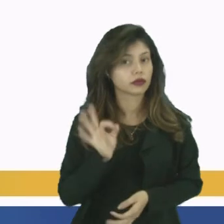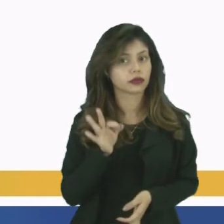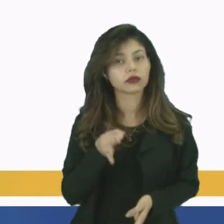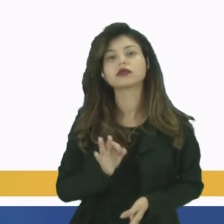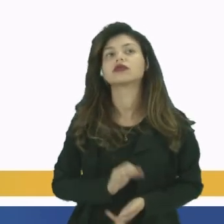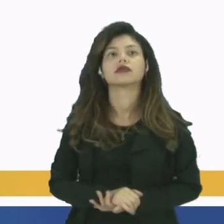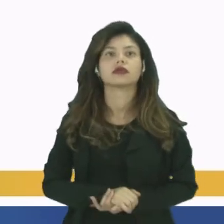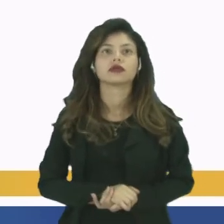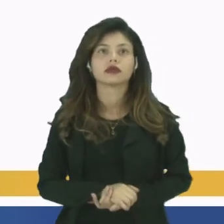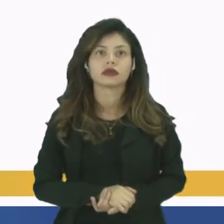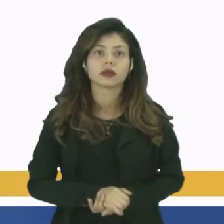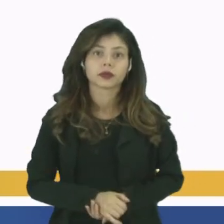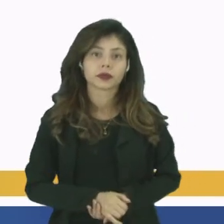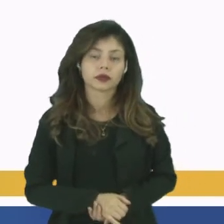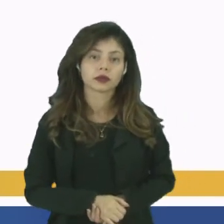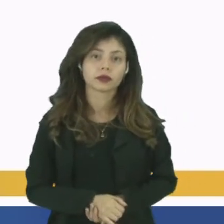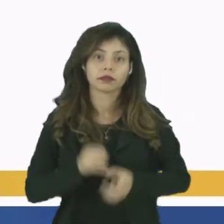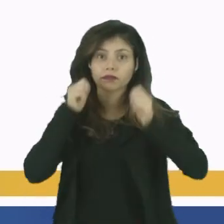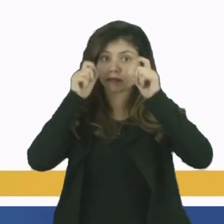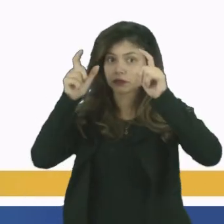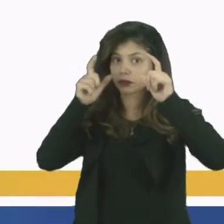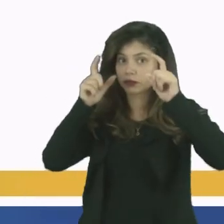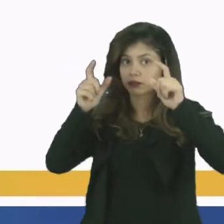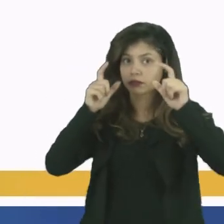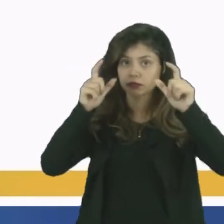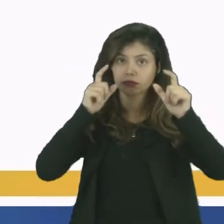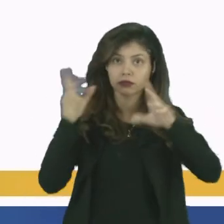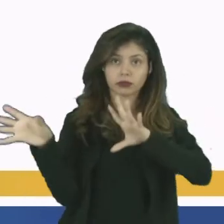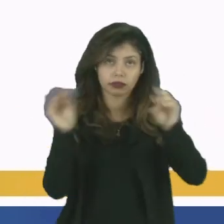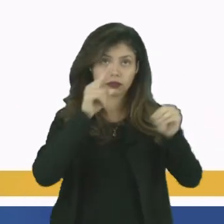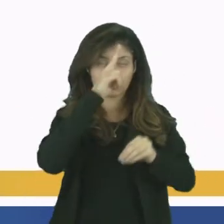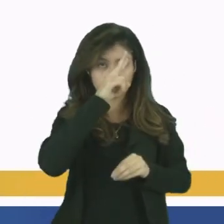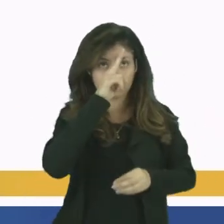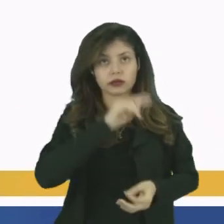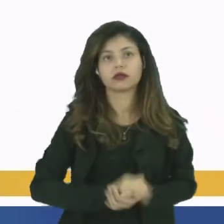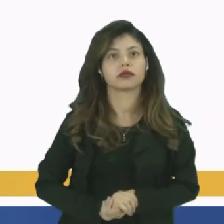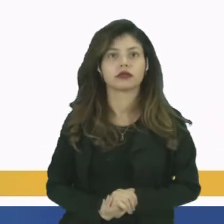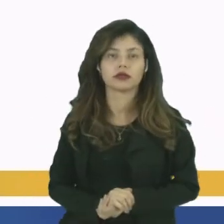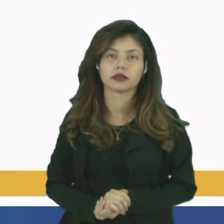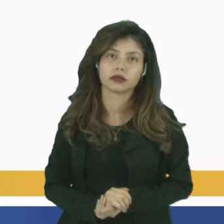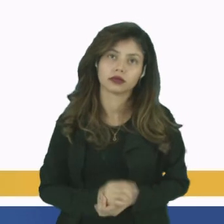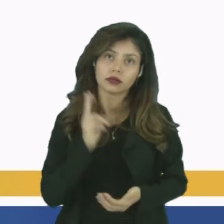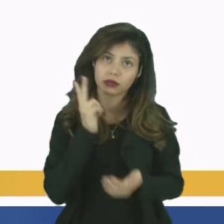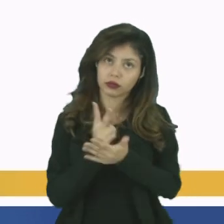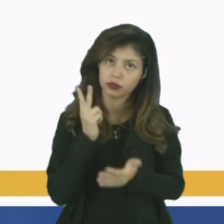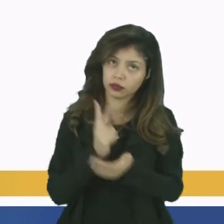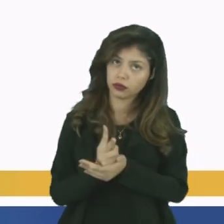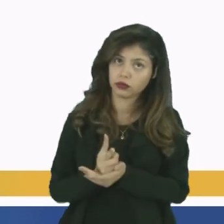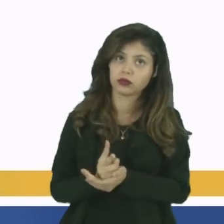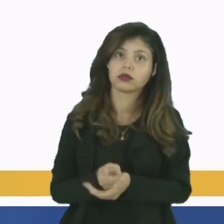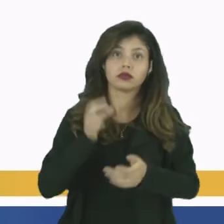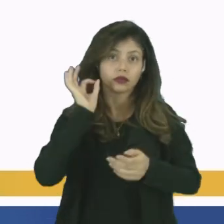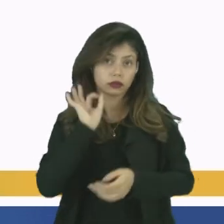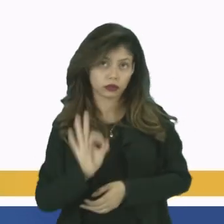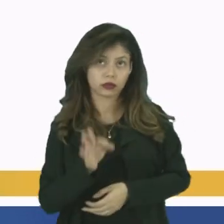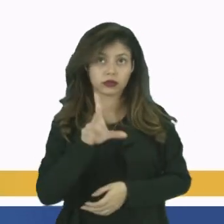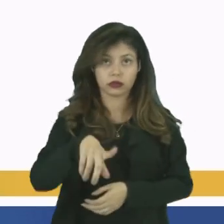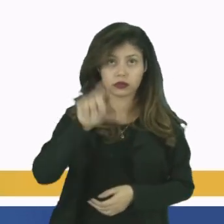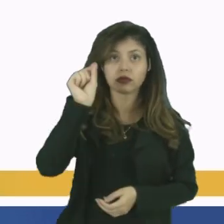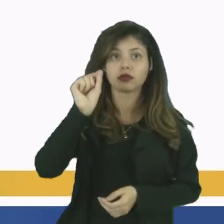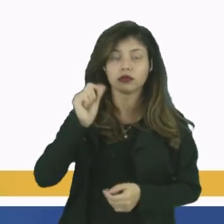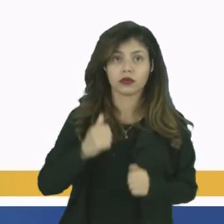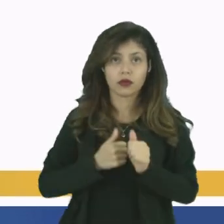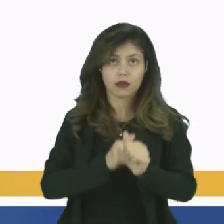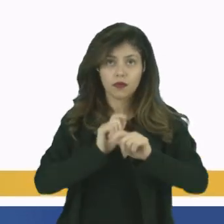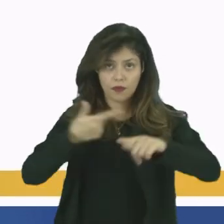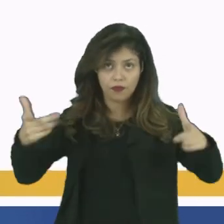certo? Uma observação que vale ressaltar aqui É sempre conveniente escolher a fila